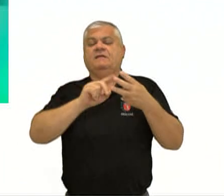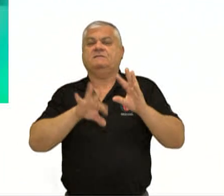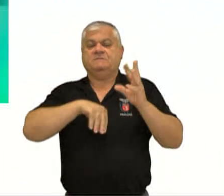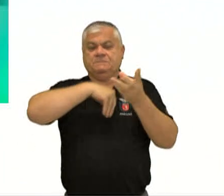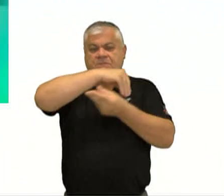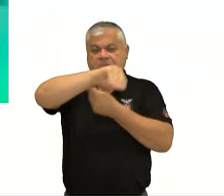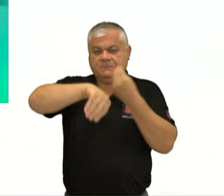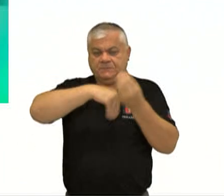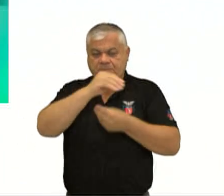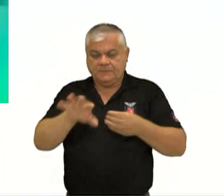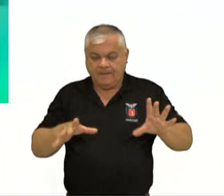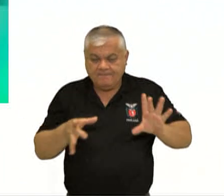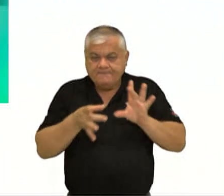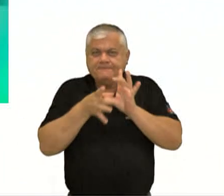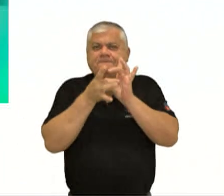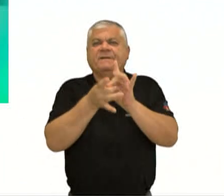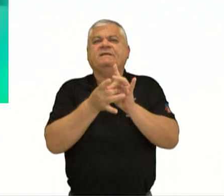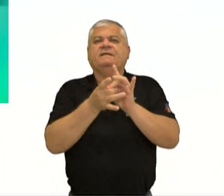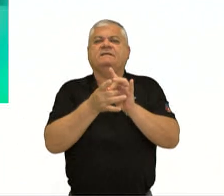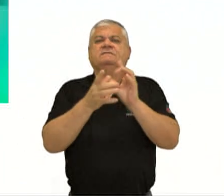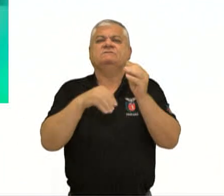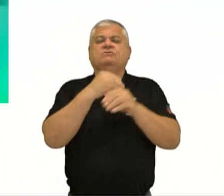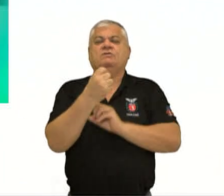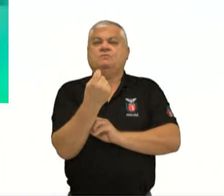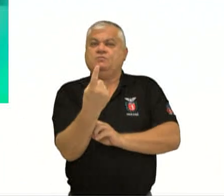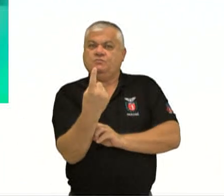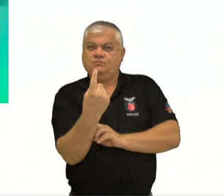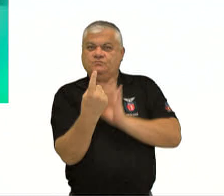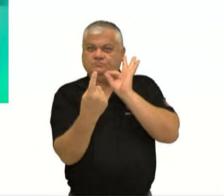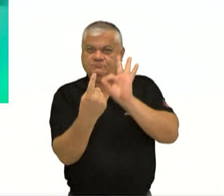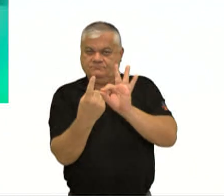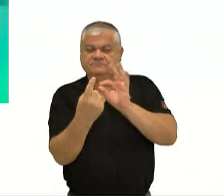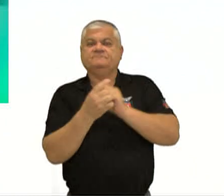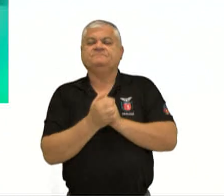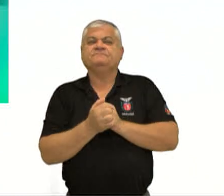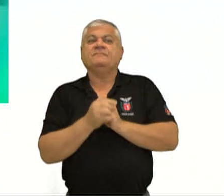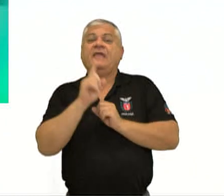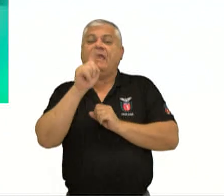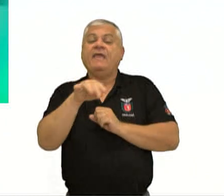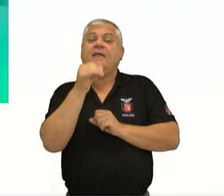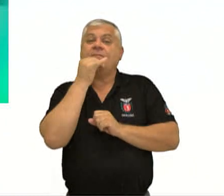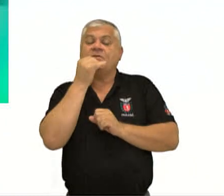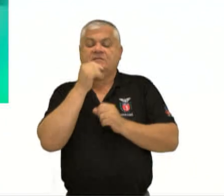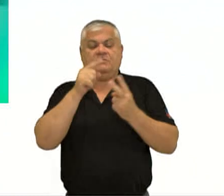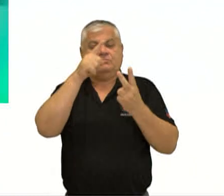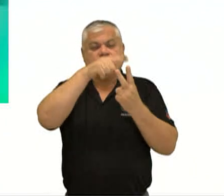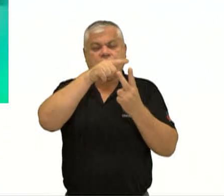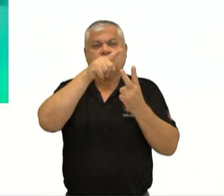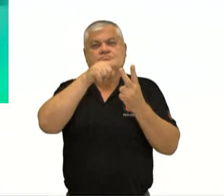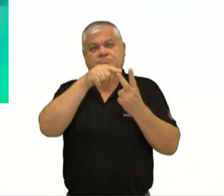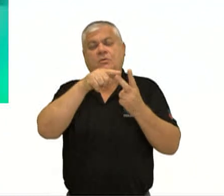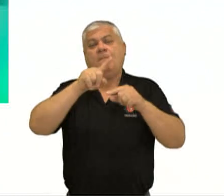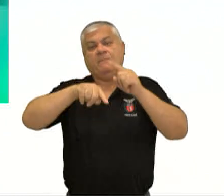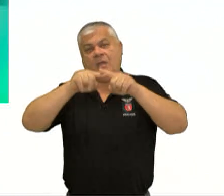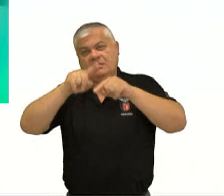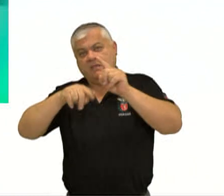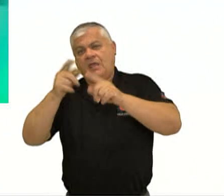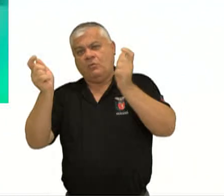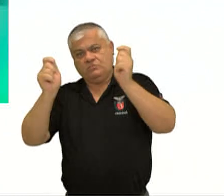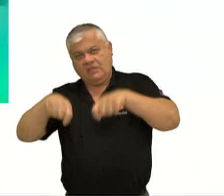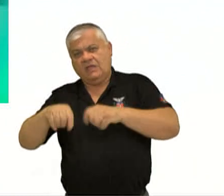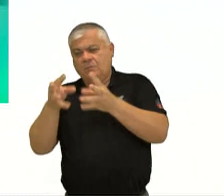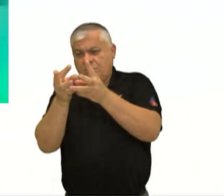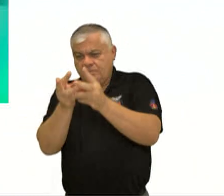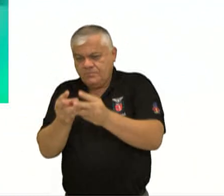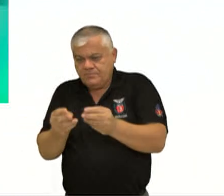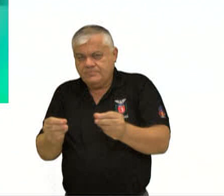obrigatoriamente em uma única fase e aí são misturas homogêneas. São formadas pela associação de pelo menos um material capaz de ser